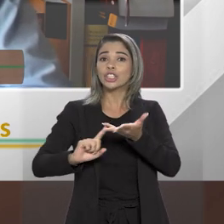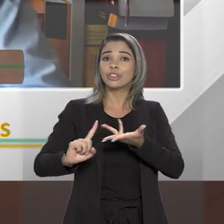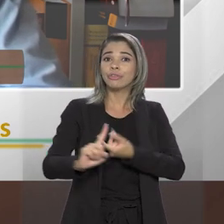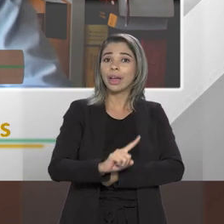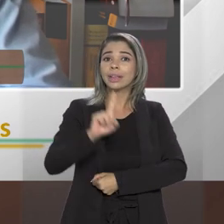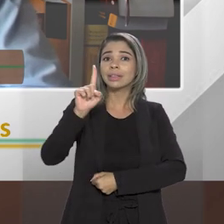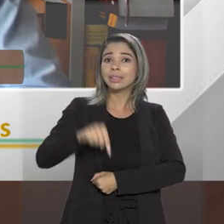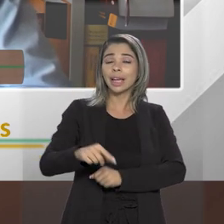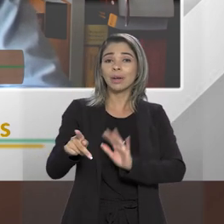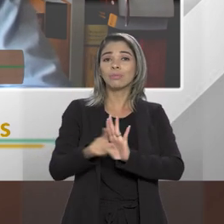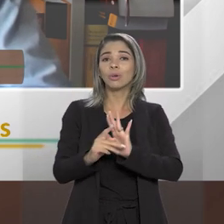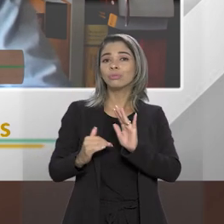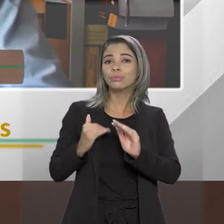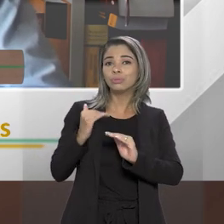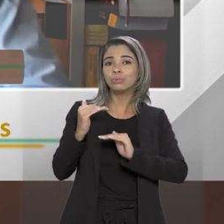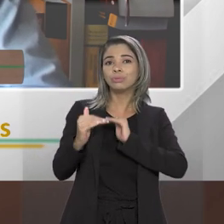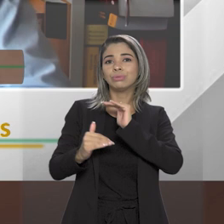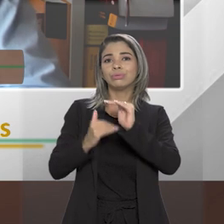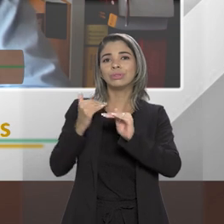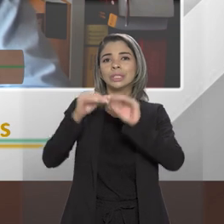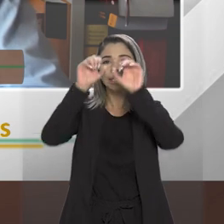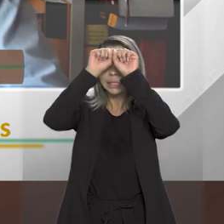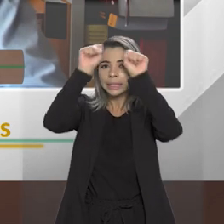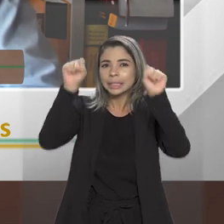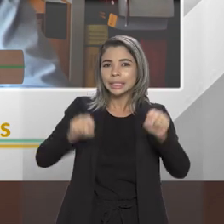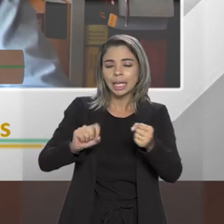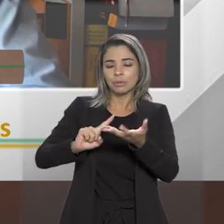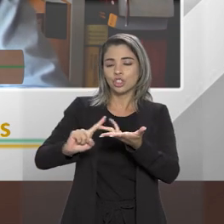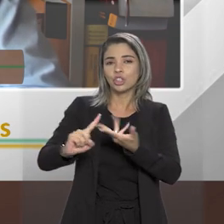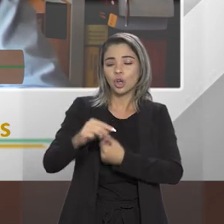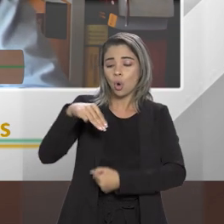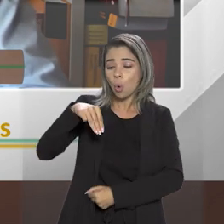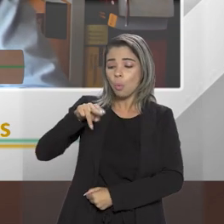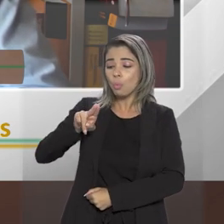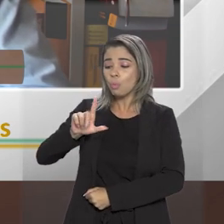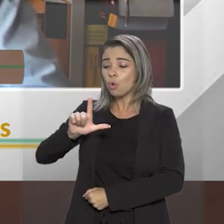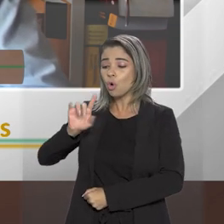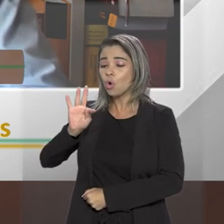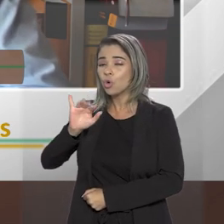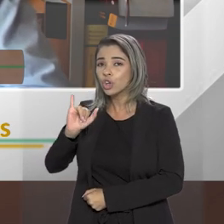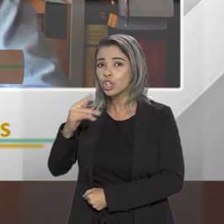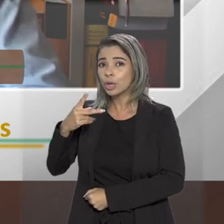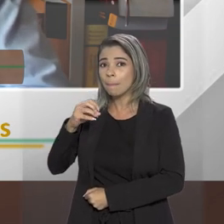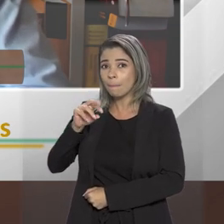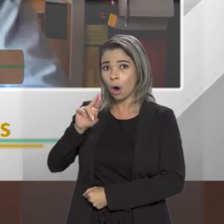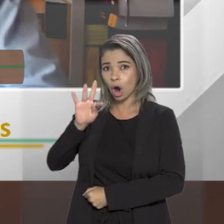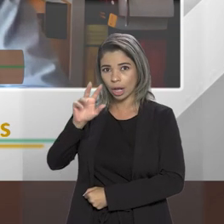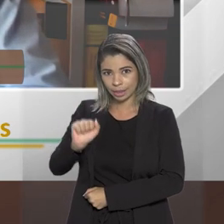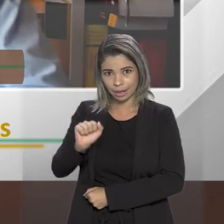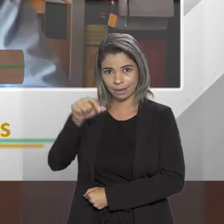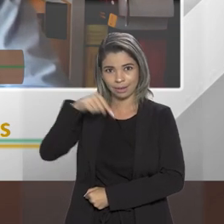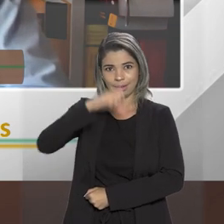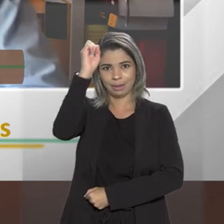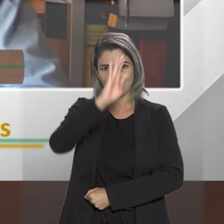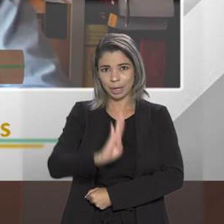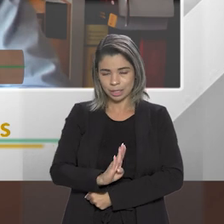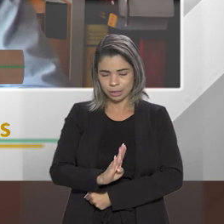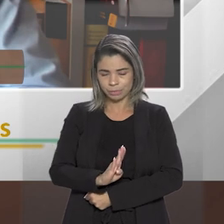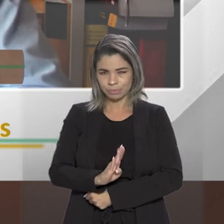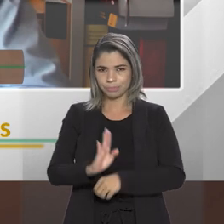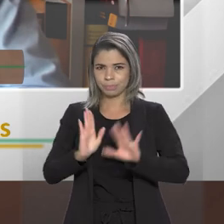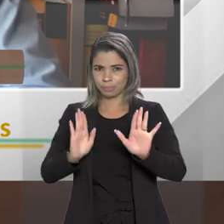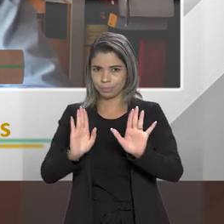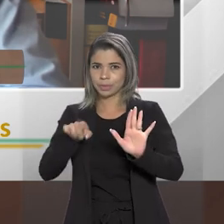foram construindo esse sistema de múltiplas portas de acesso à justiça no Brasil. E é muito impressionante a